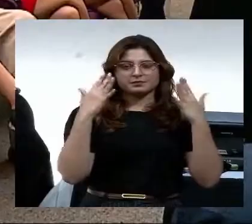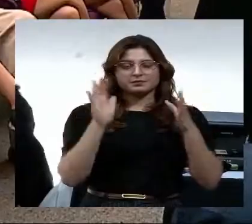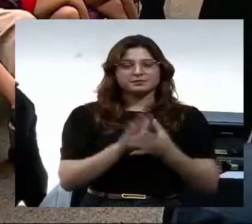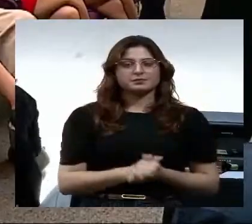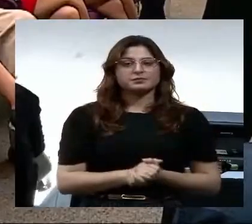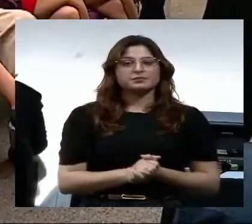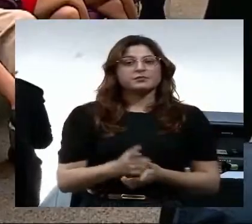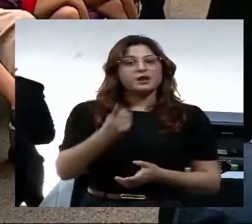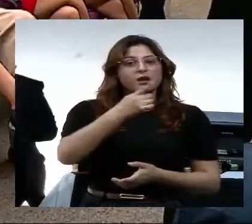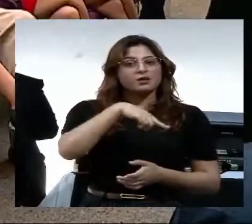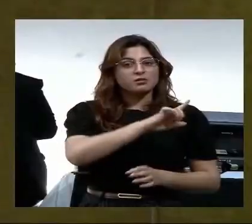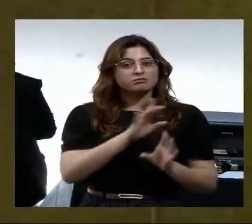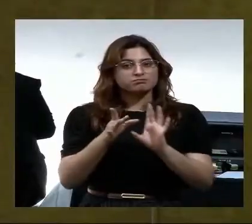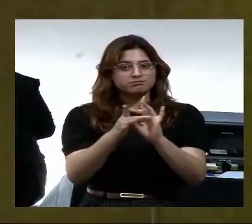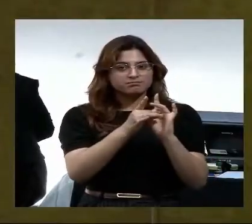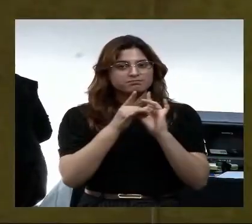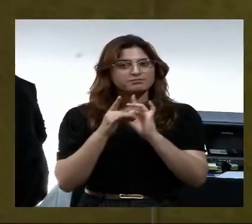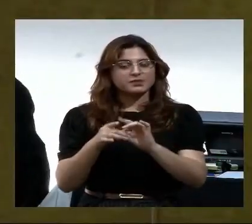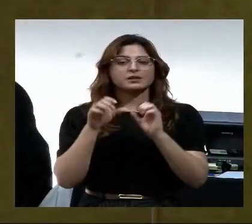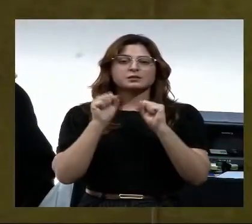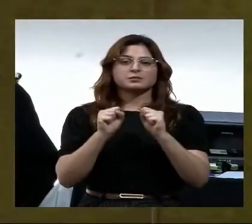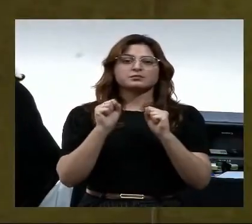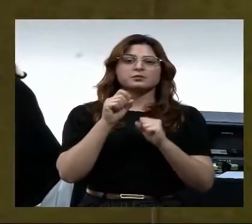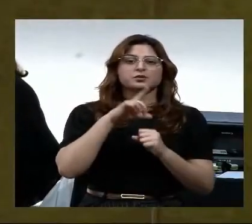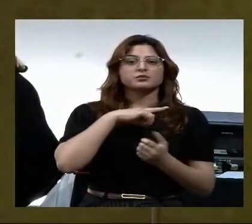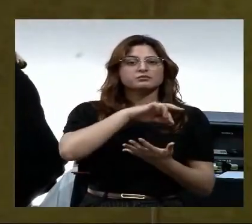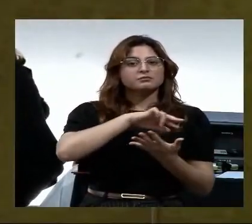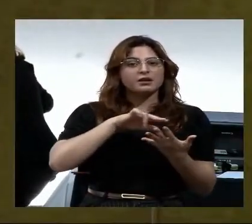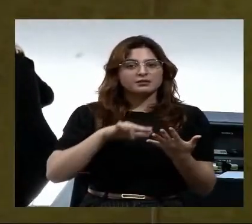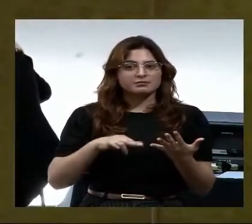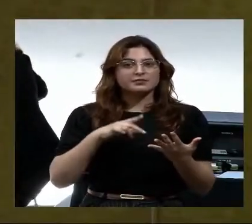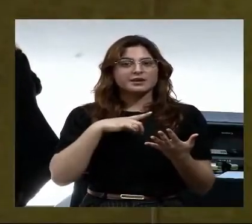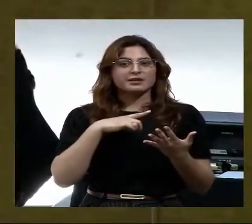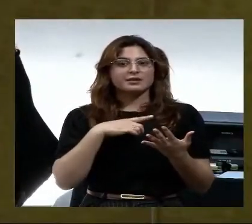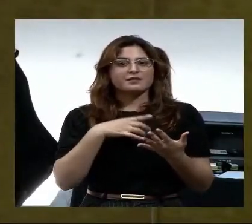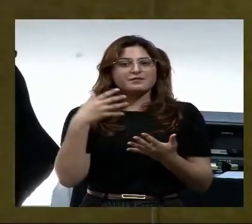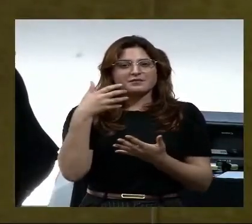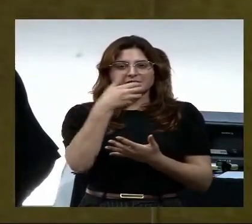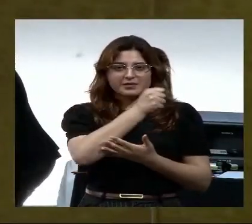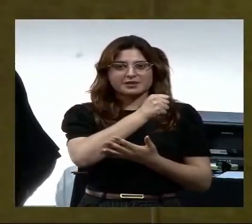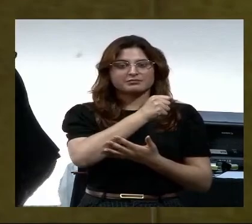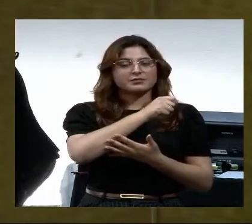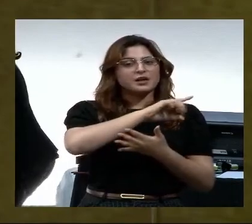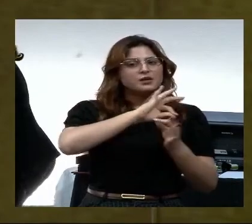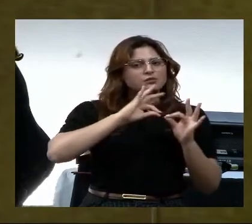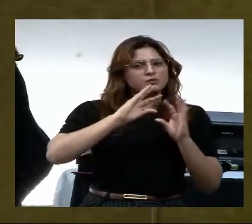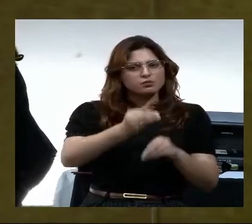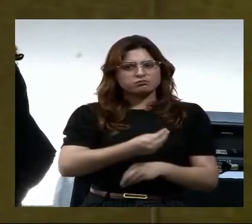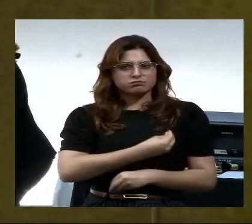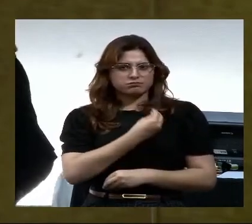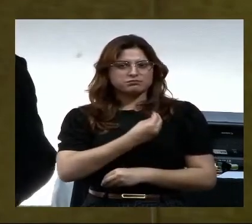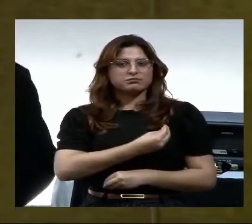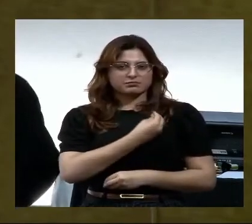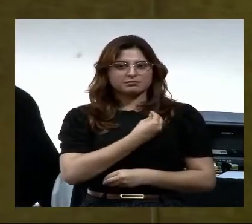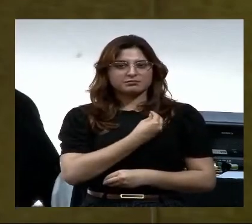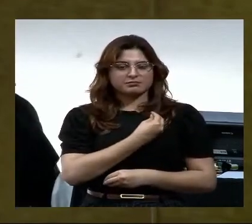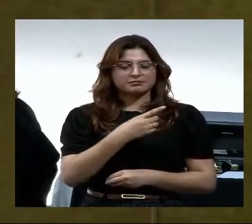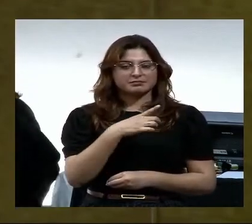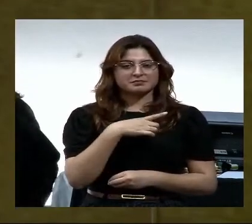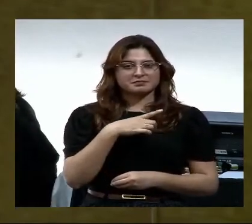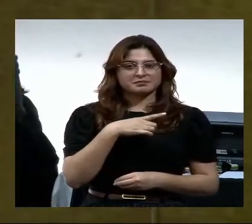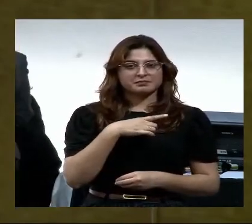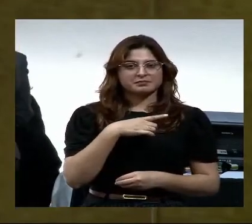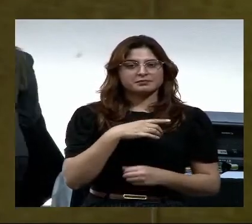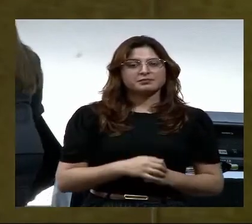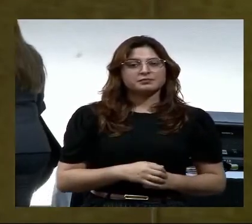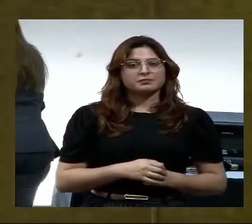A nossa união também foi determinante para que pudéssemos salvar todas as vidas que estavam em